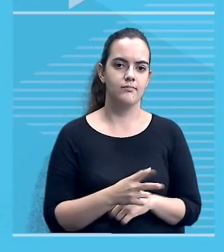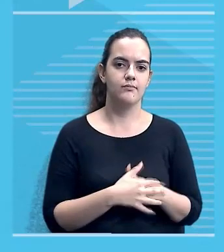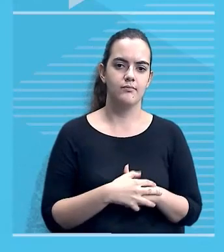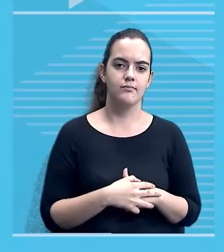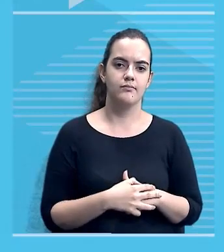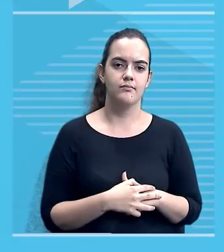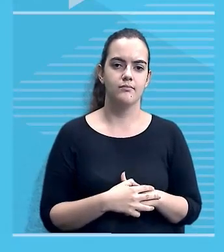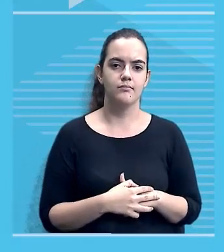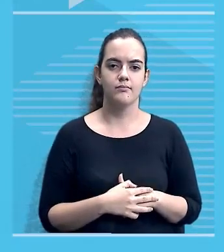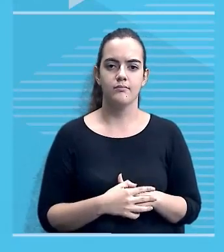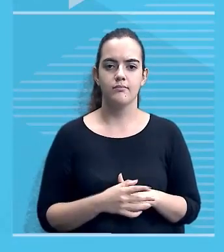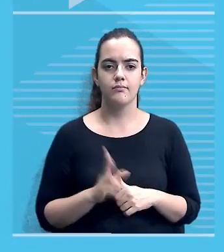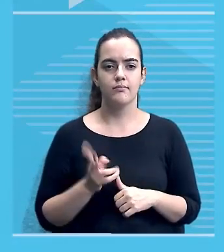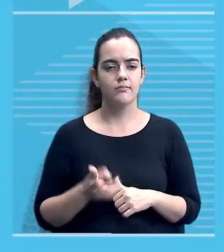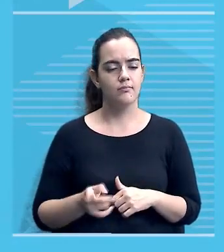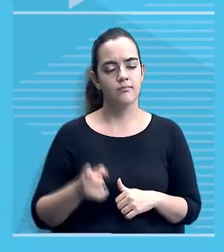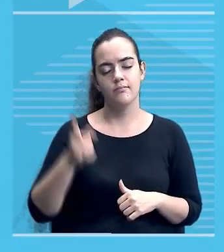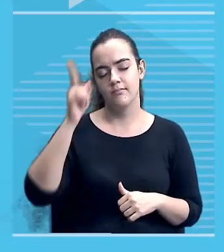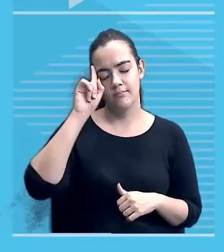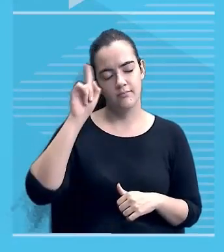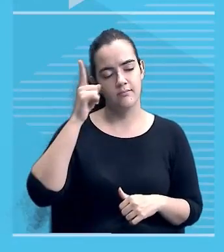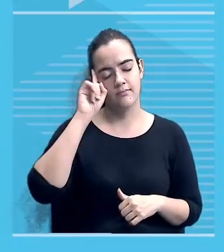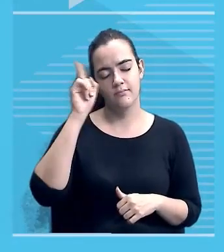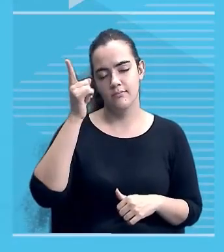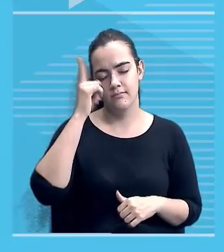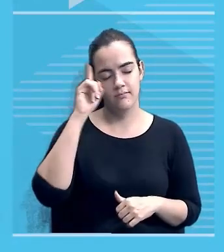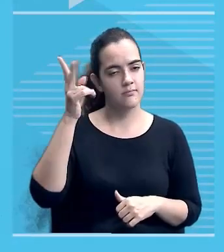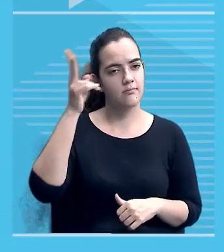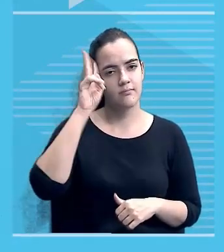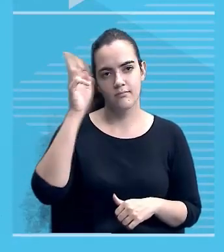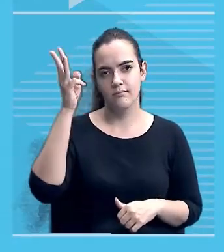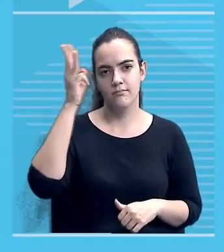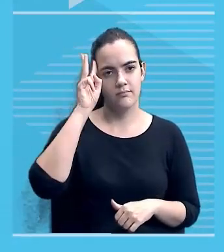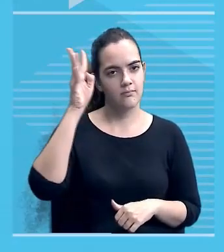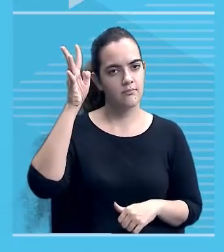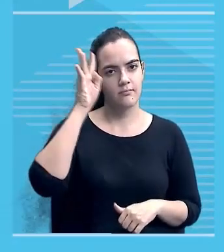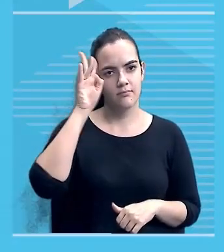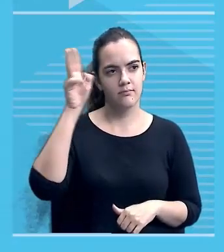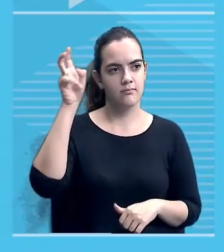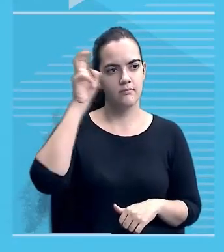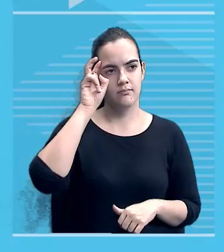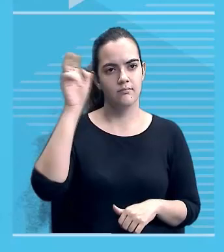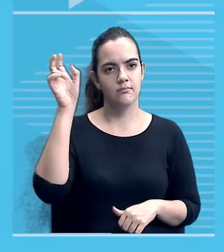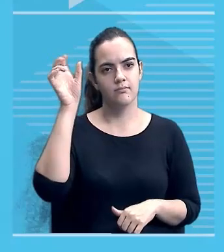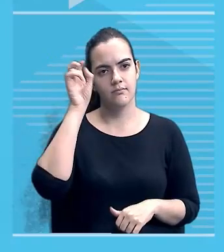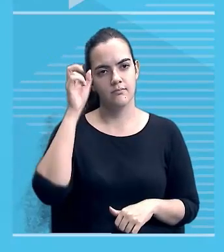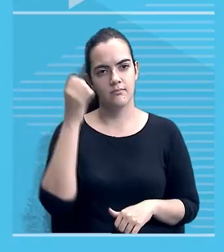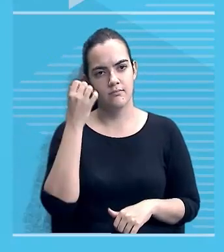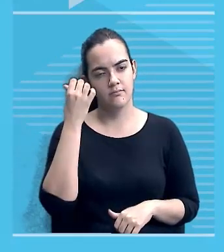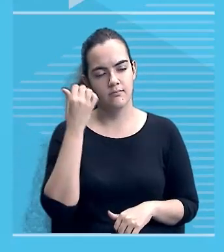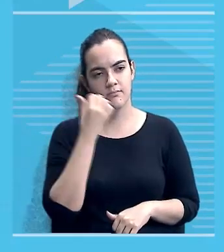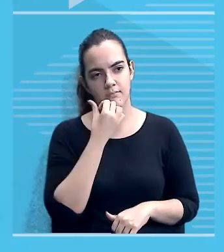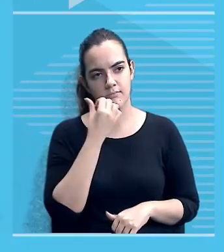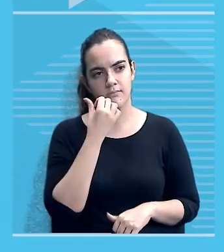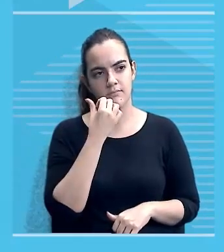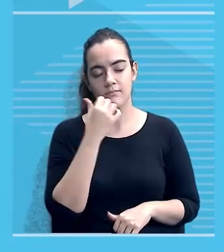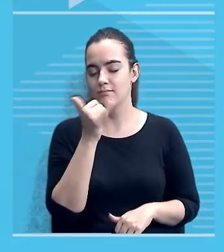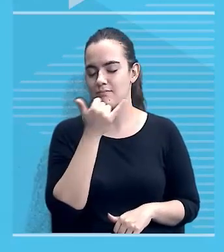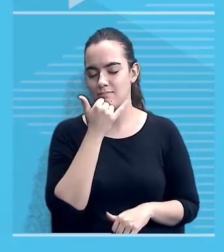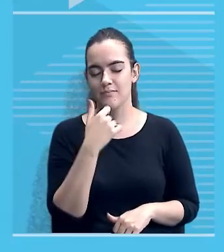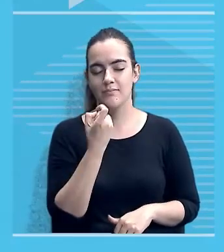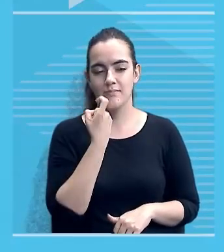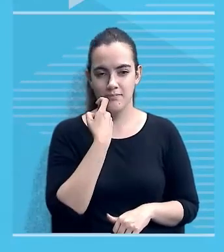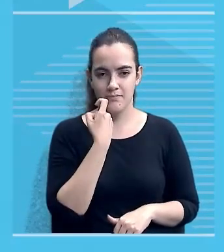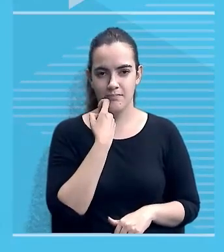fazendo ao longo da semana é o movimento pendurar só lembrar Olha que a caneta